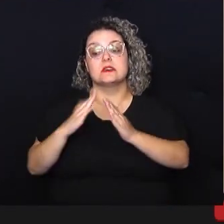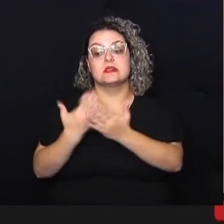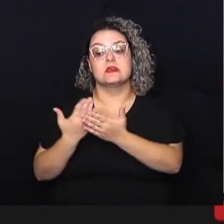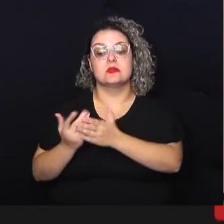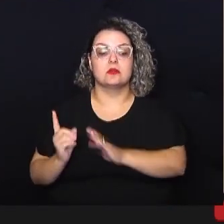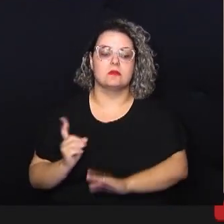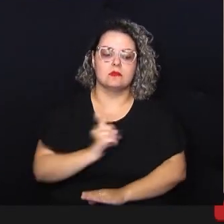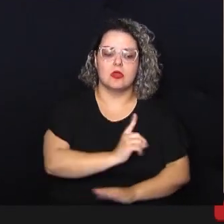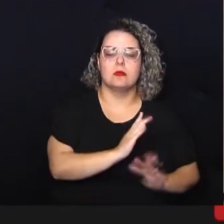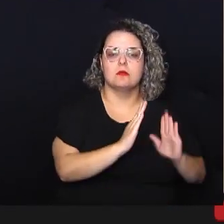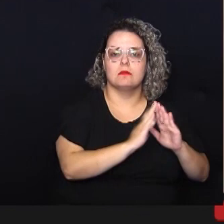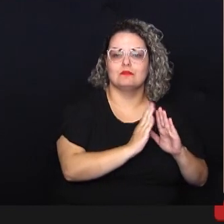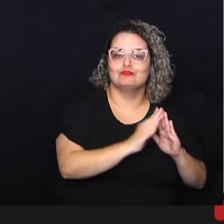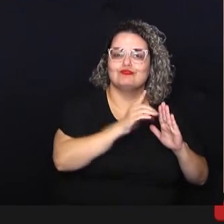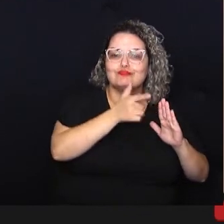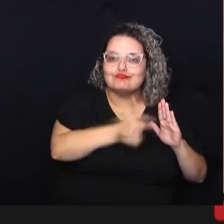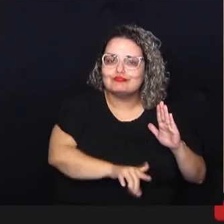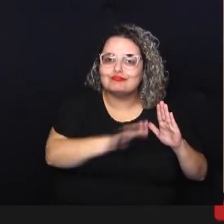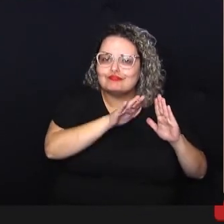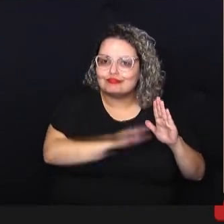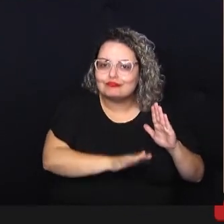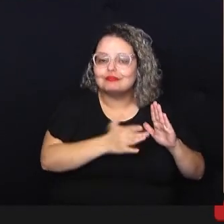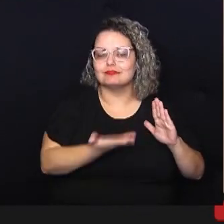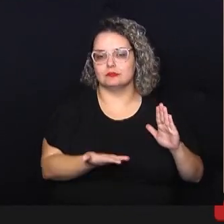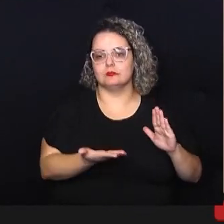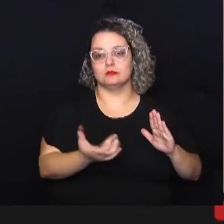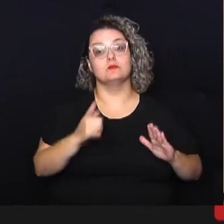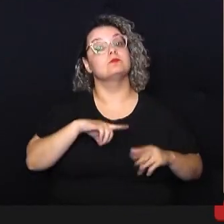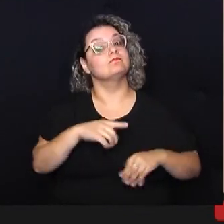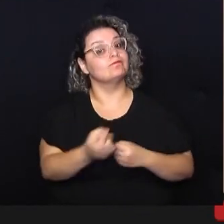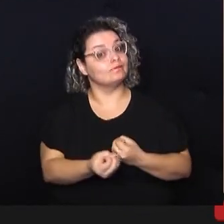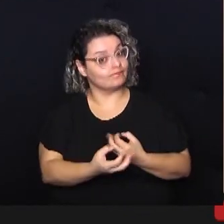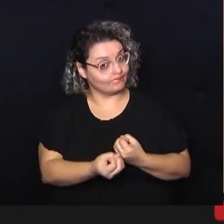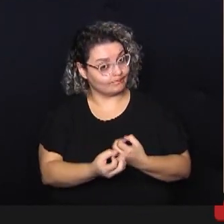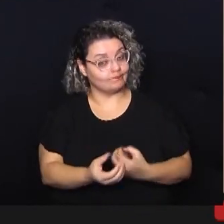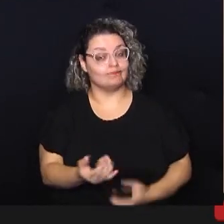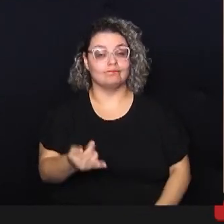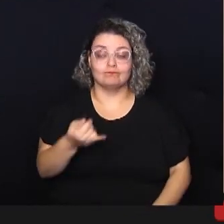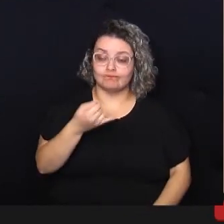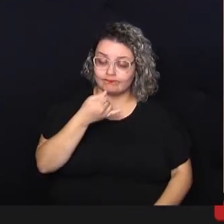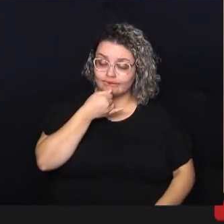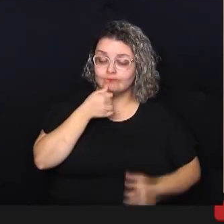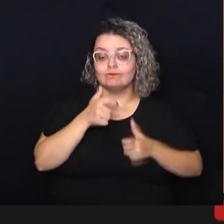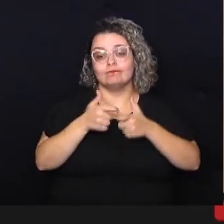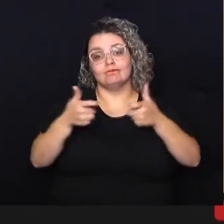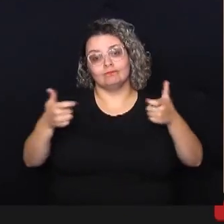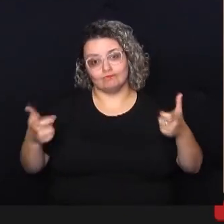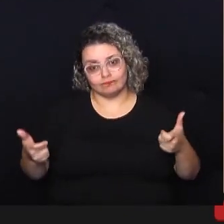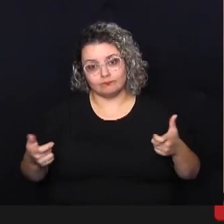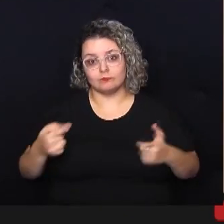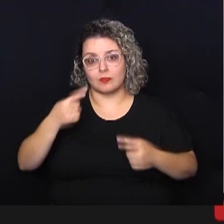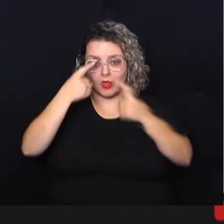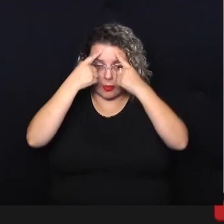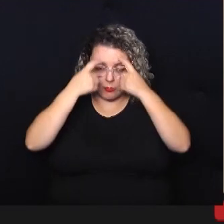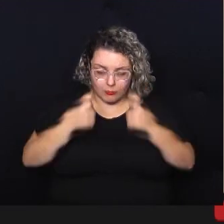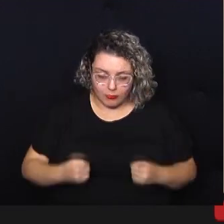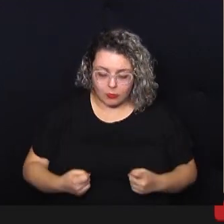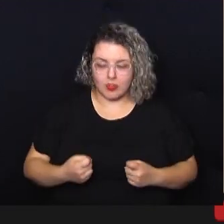tempo em casa, a gente tem sim esse dado de que houve também, infelizmente, um aumento da própria violência